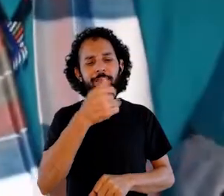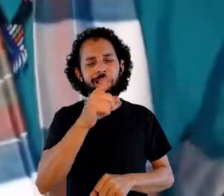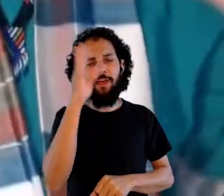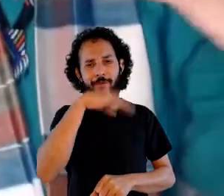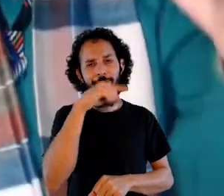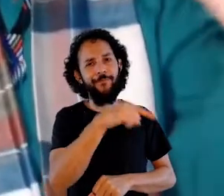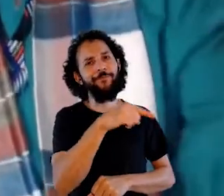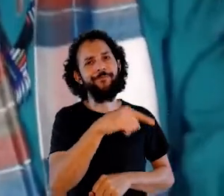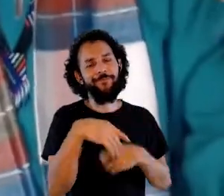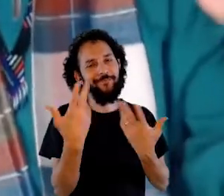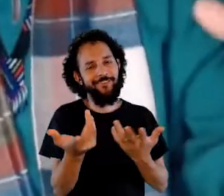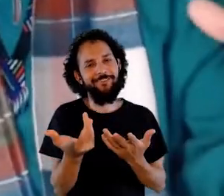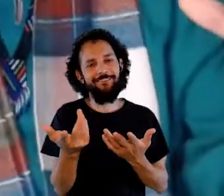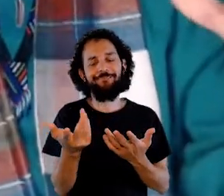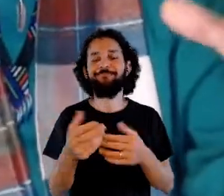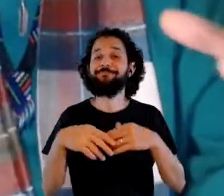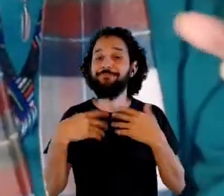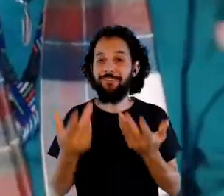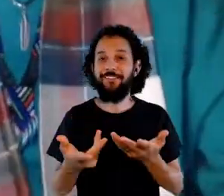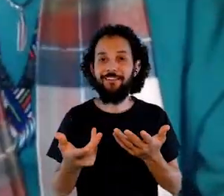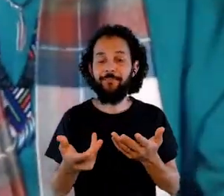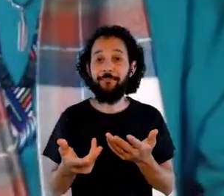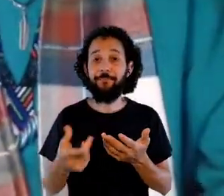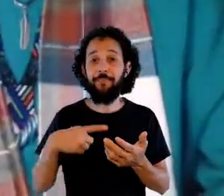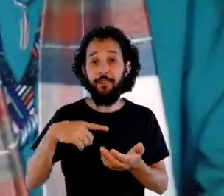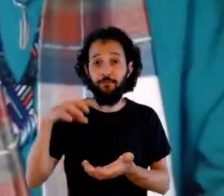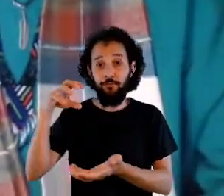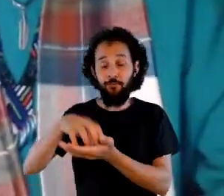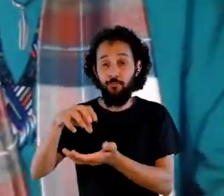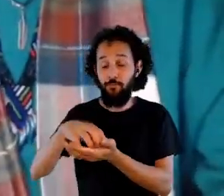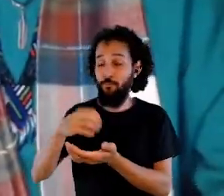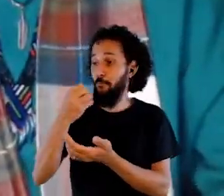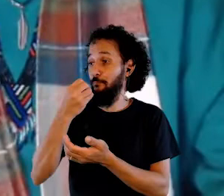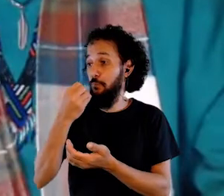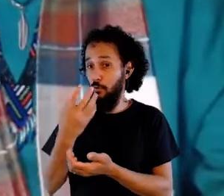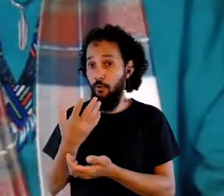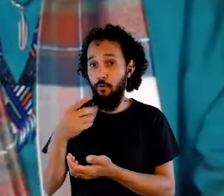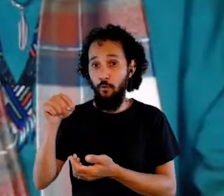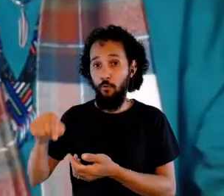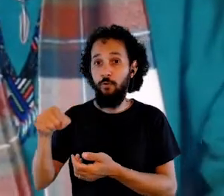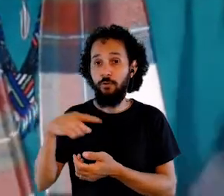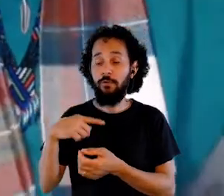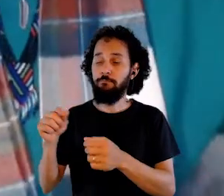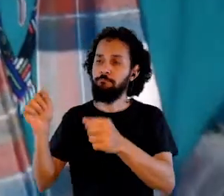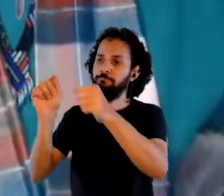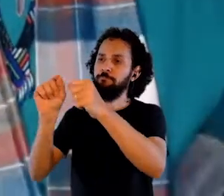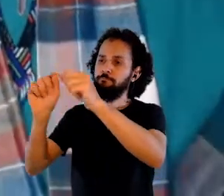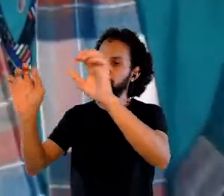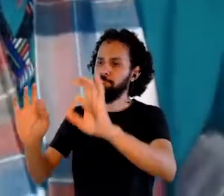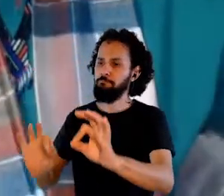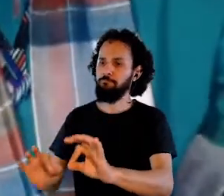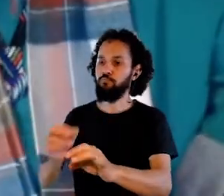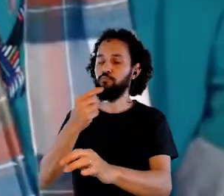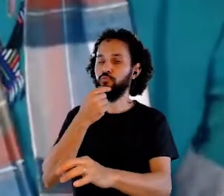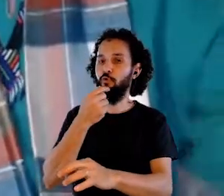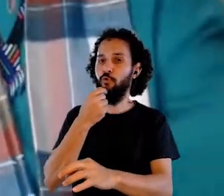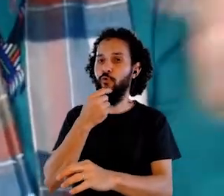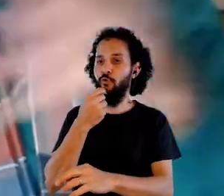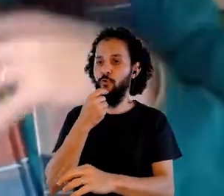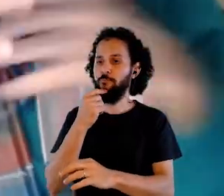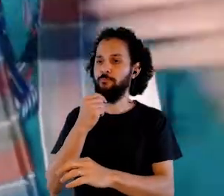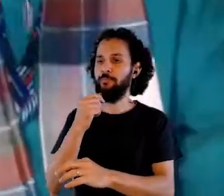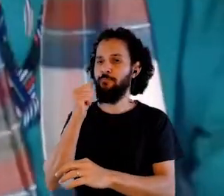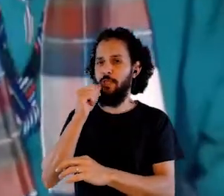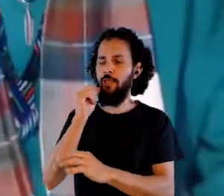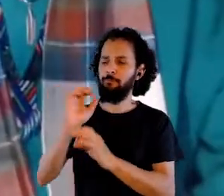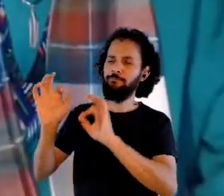Então, tem os tangres bons que fizeram os homens, criaram os homens. E eles estavam felizes com a criação, porque